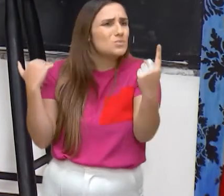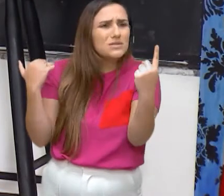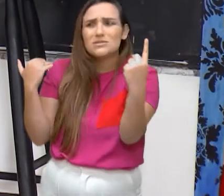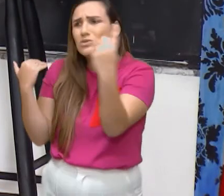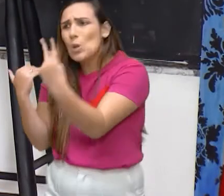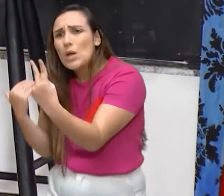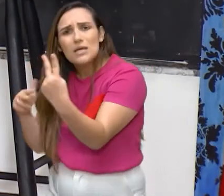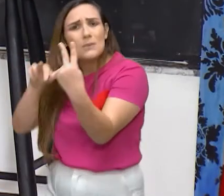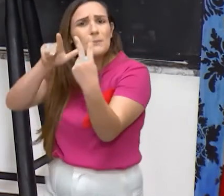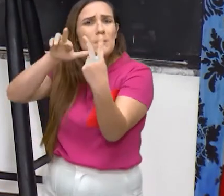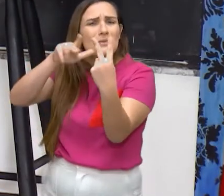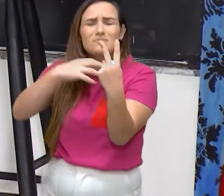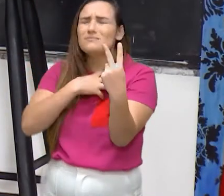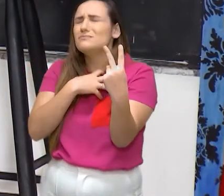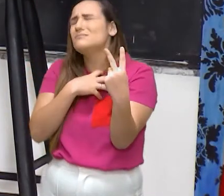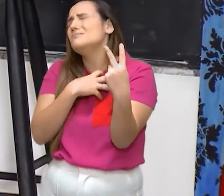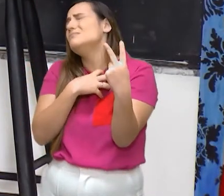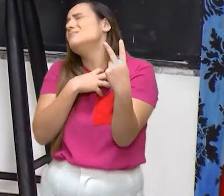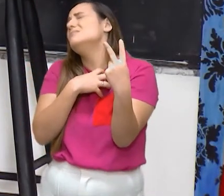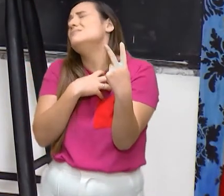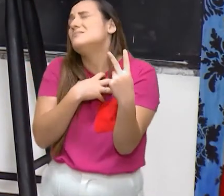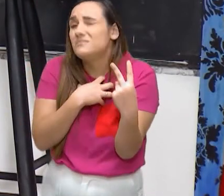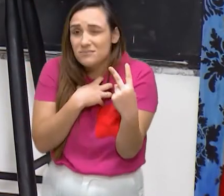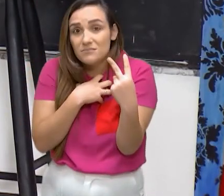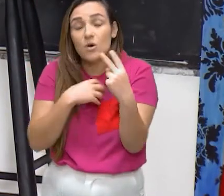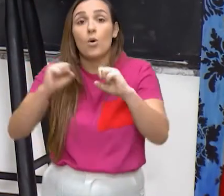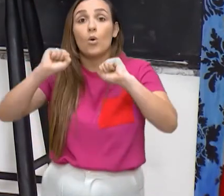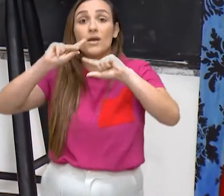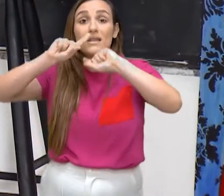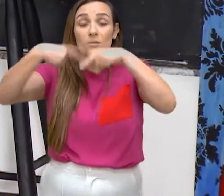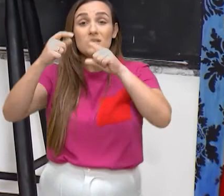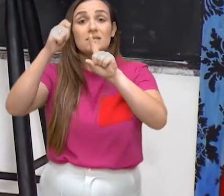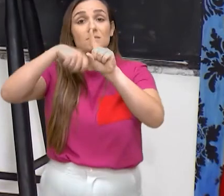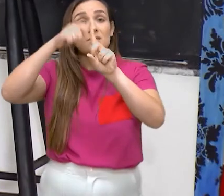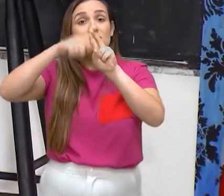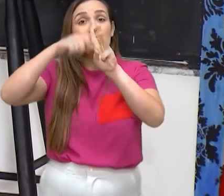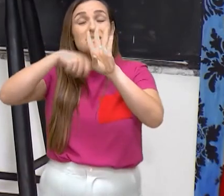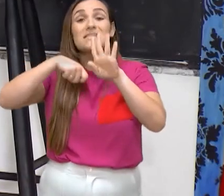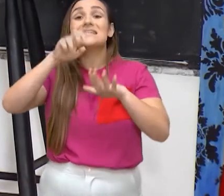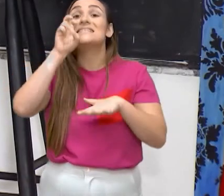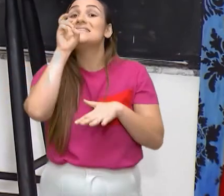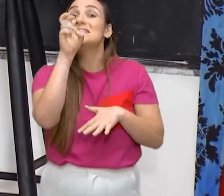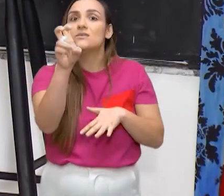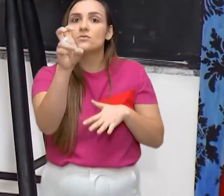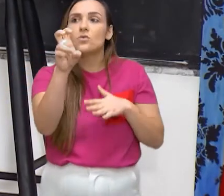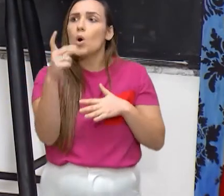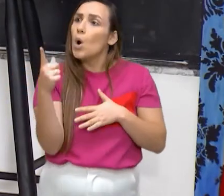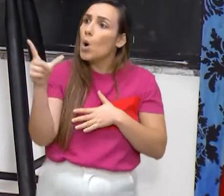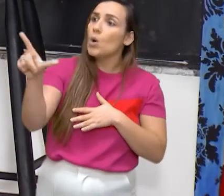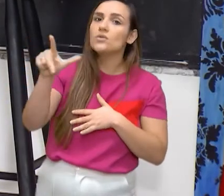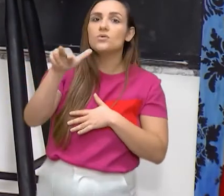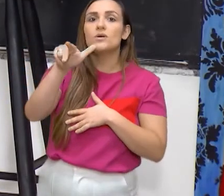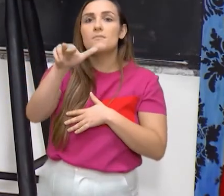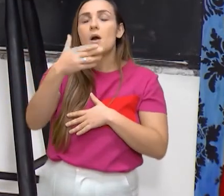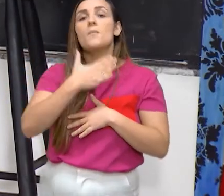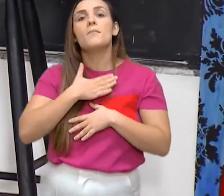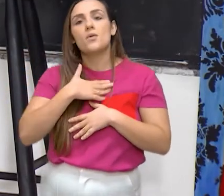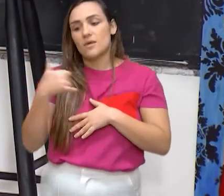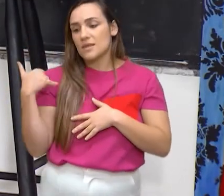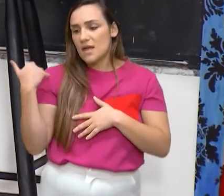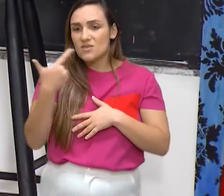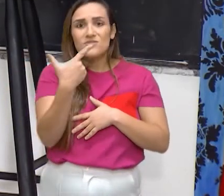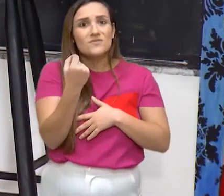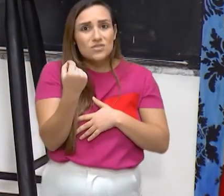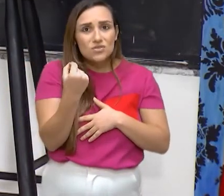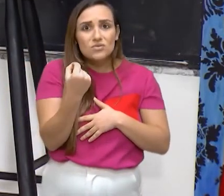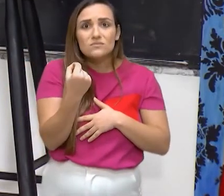2 tragédias, assim, uma em cima da outra, assim, que me abalou muito. E 5 meses posteriormente, um